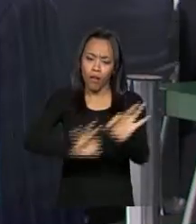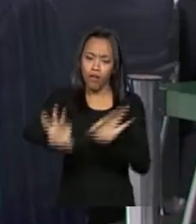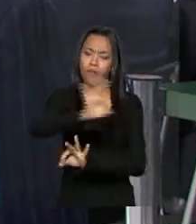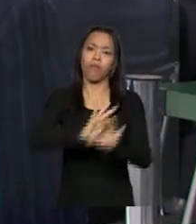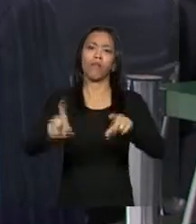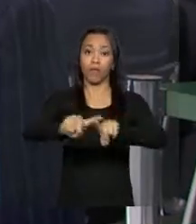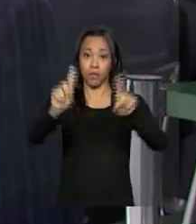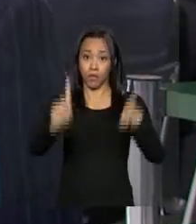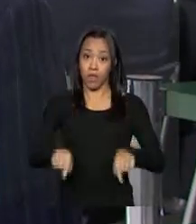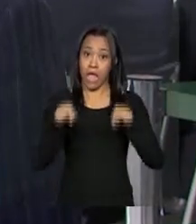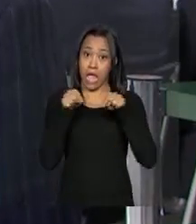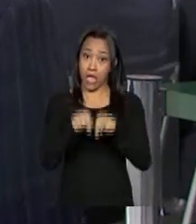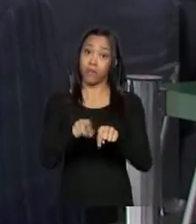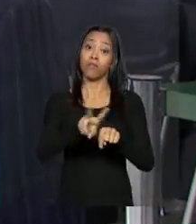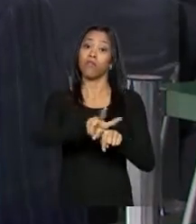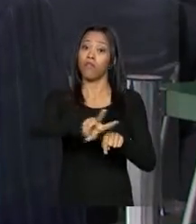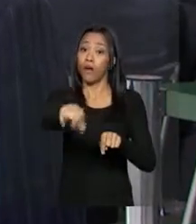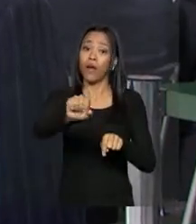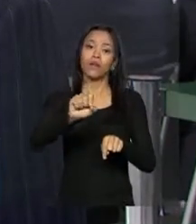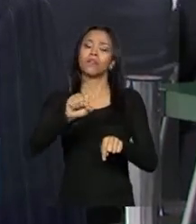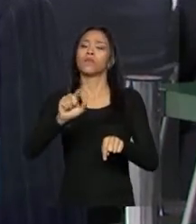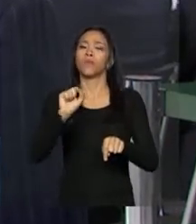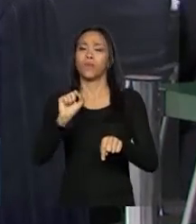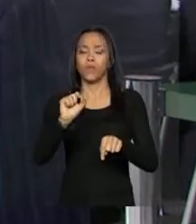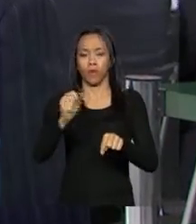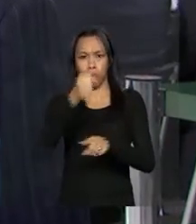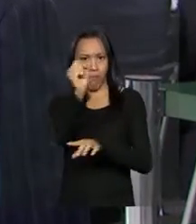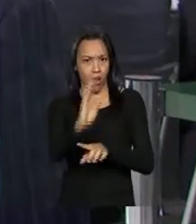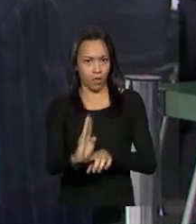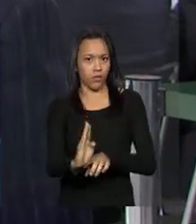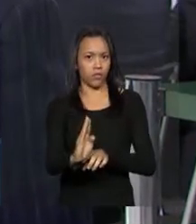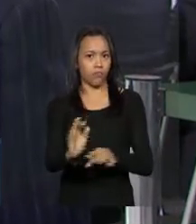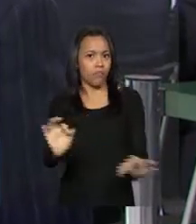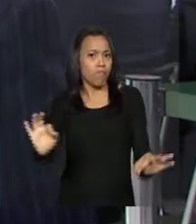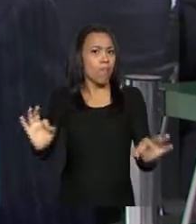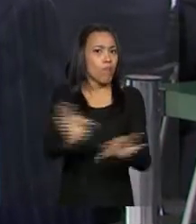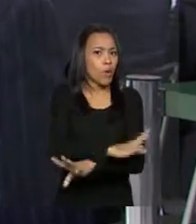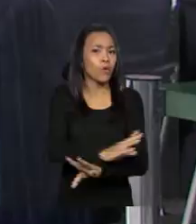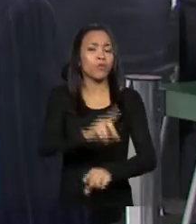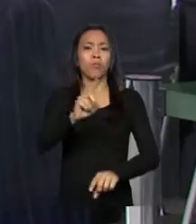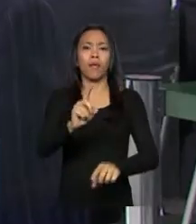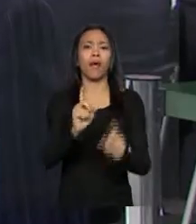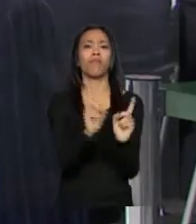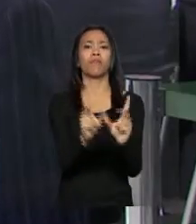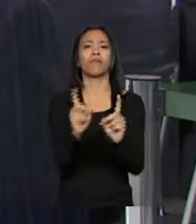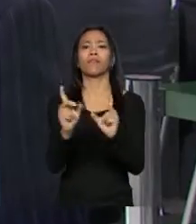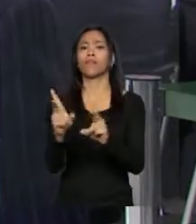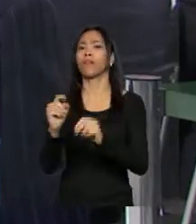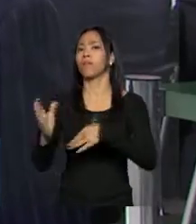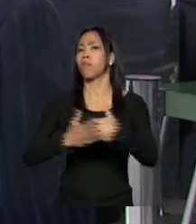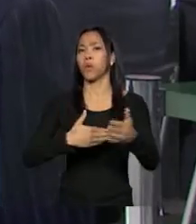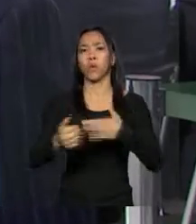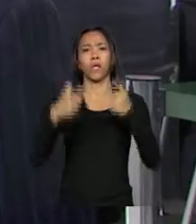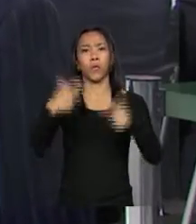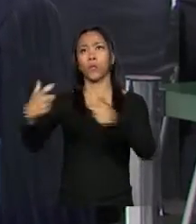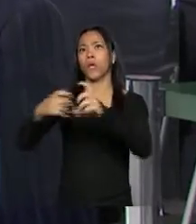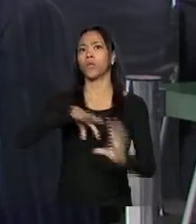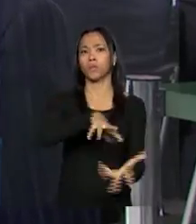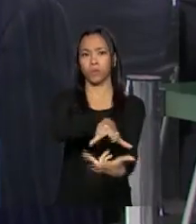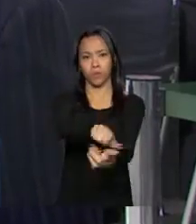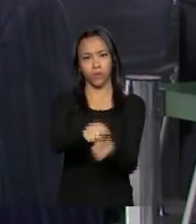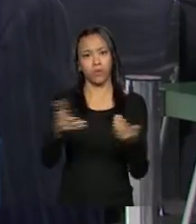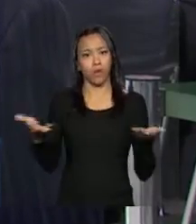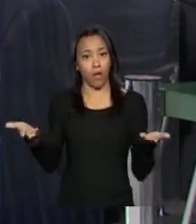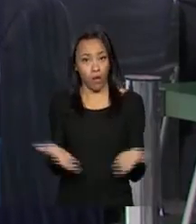que é um plano que vem realmente colocar o Brasil pronto para exportar para toda parte do mundo. Nós temos uma chance muito grande